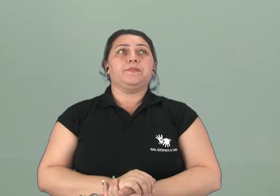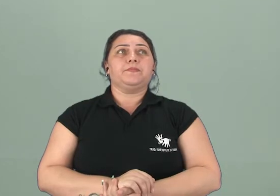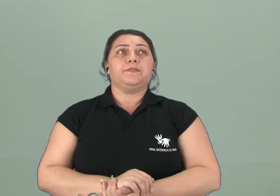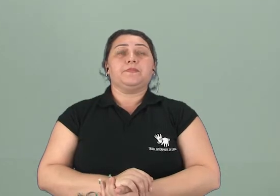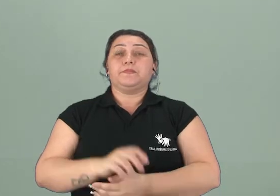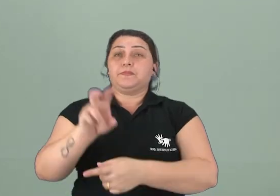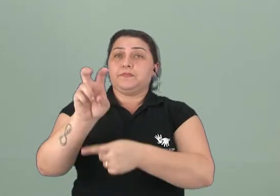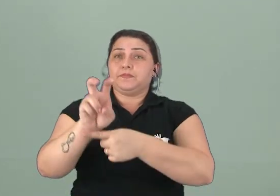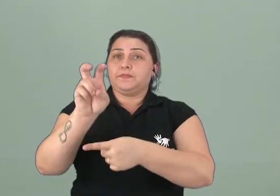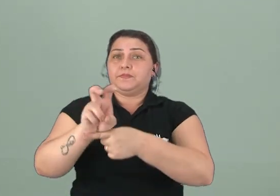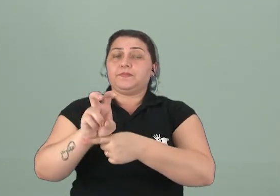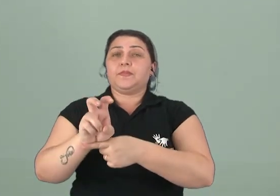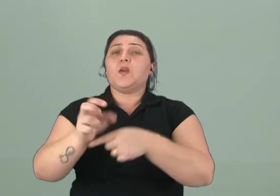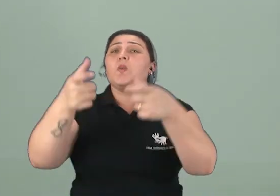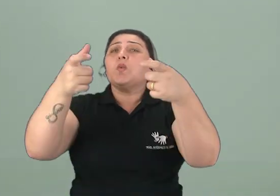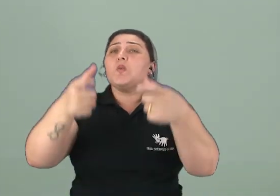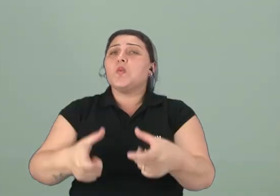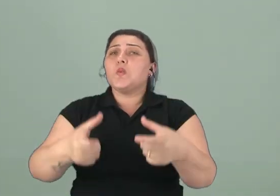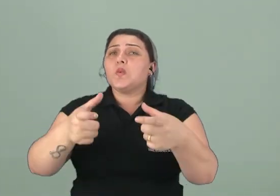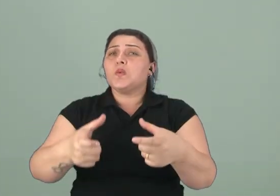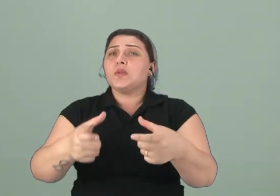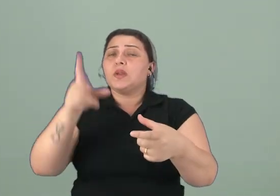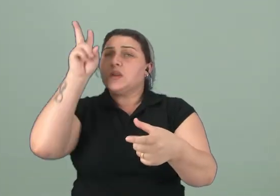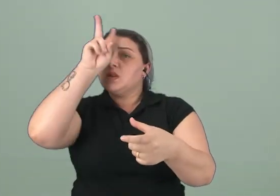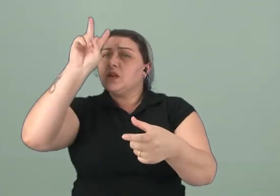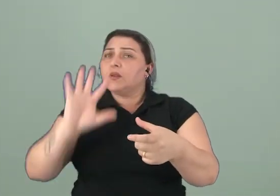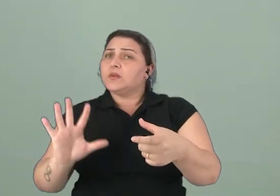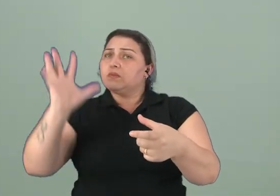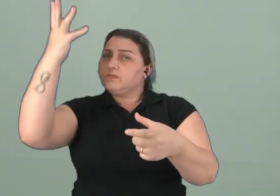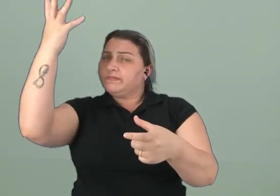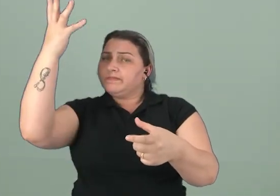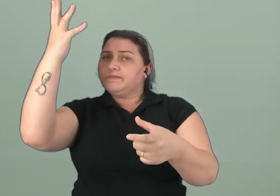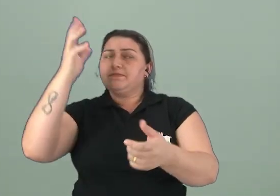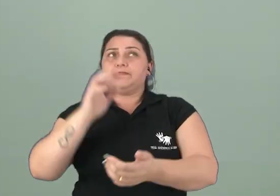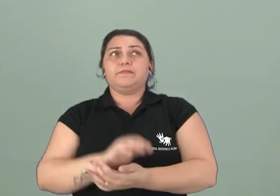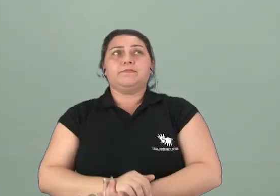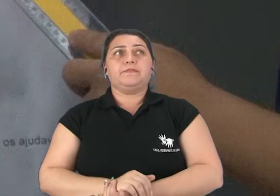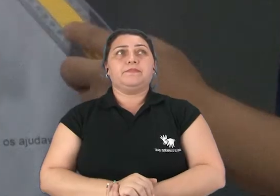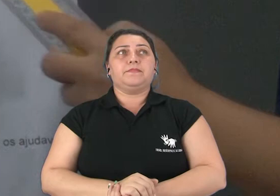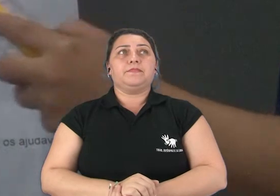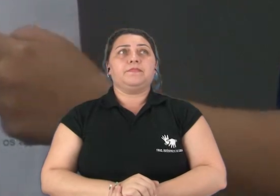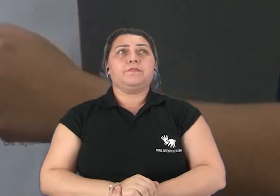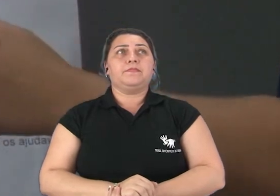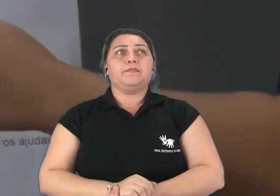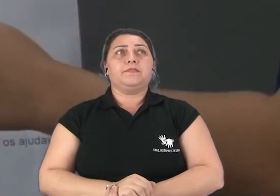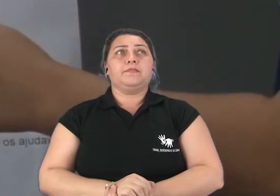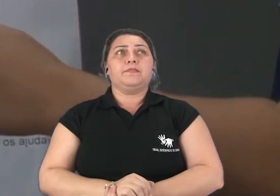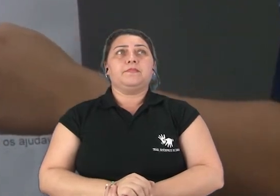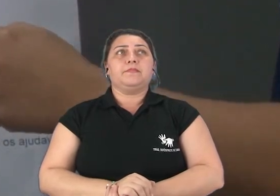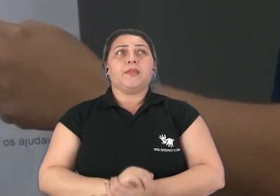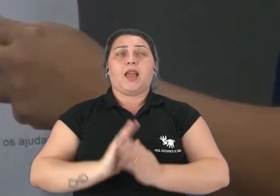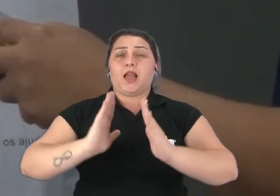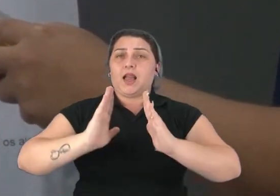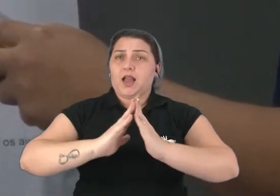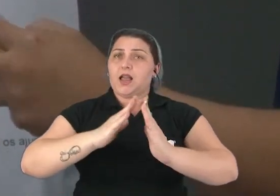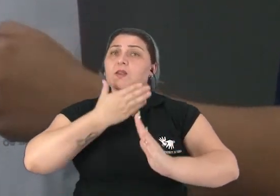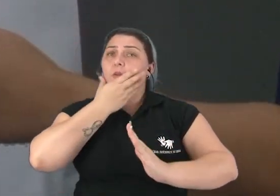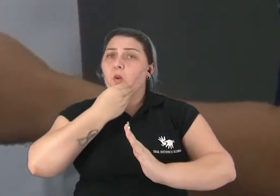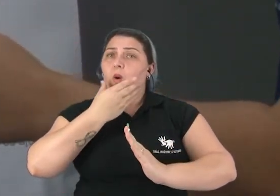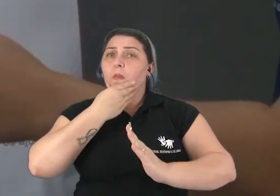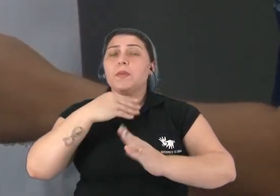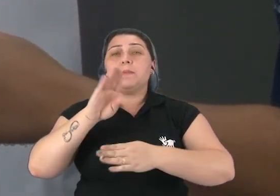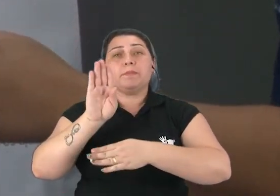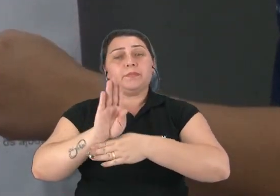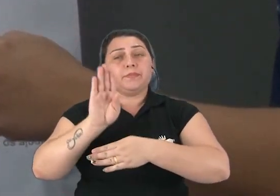Questão 5. O lugar onde a história acontece é A casa do